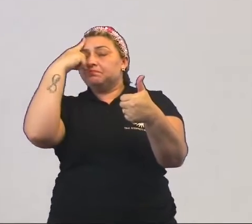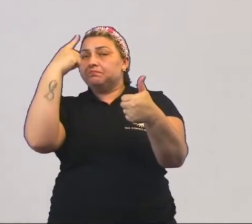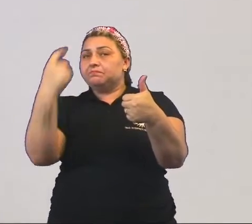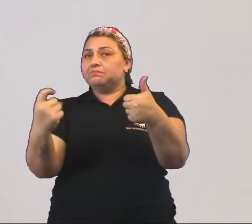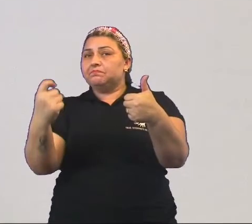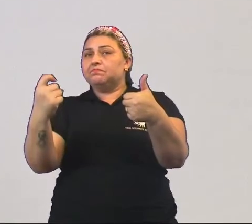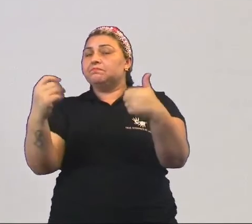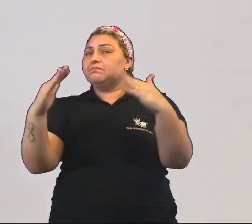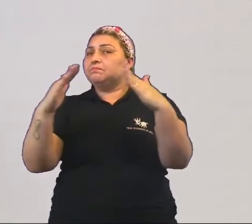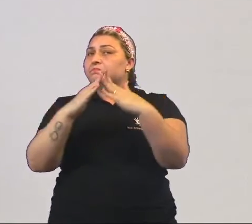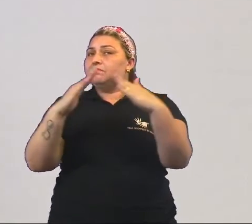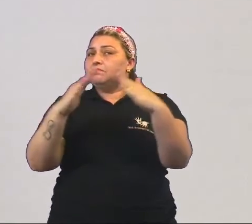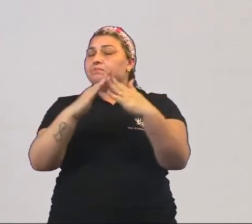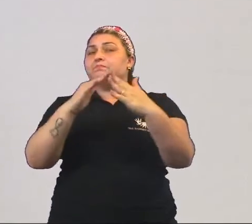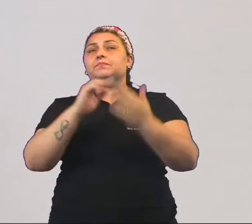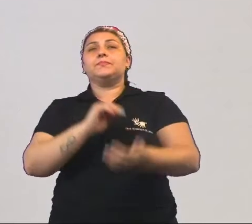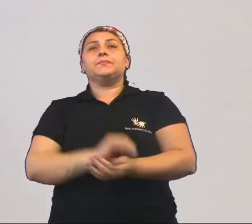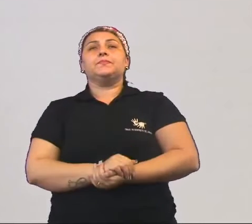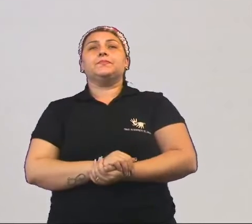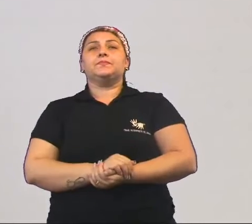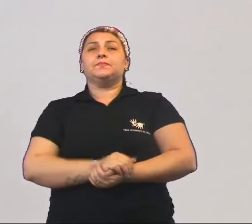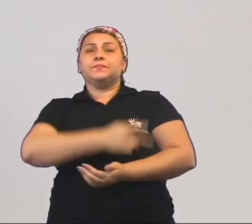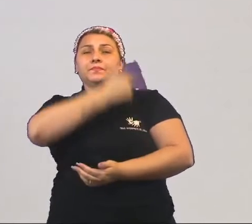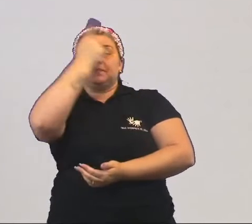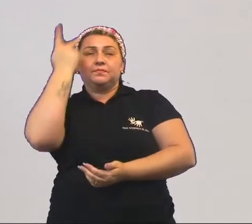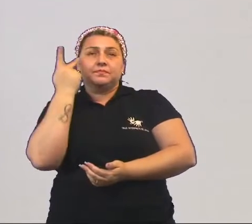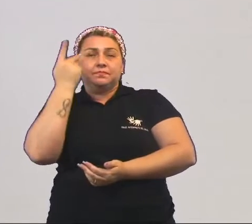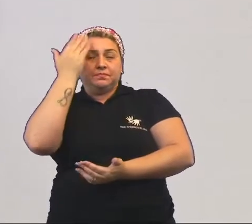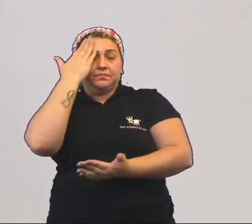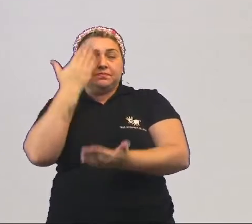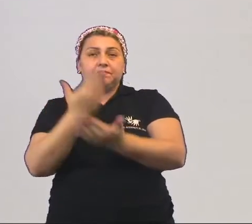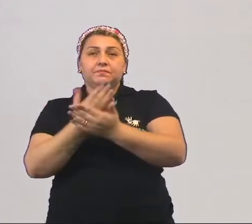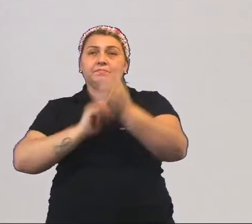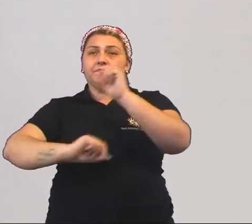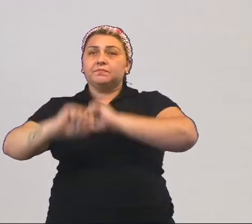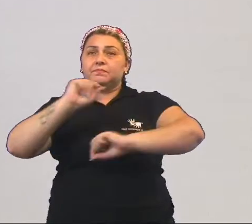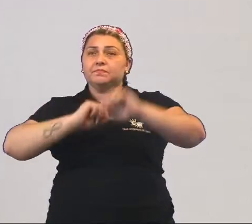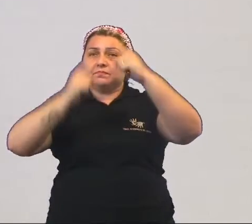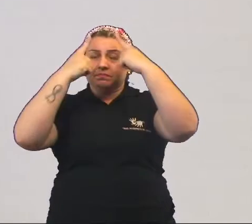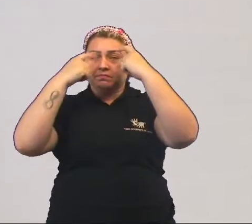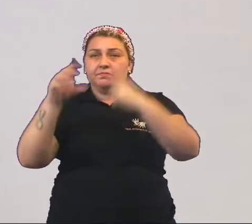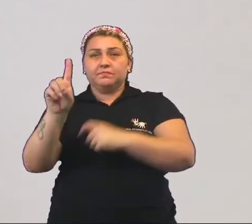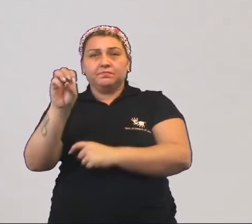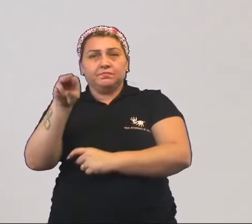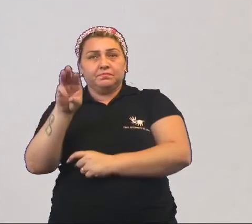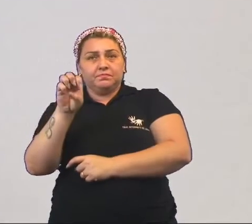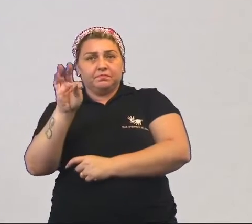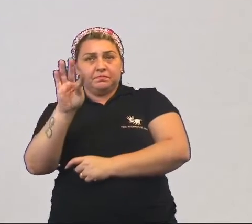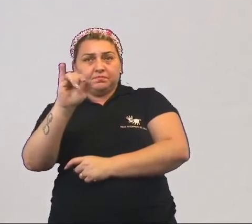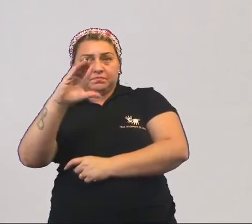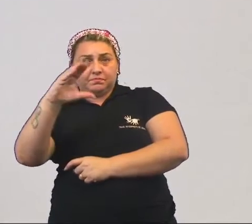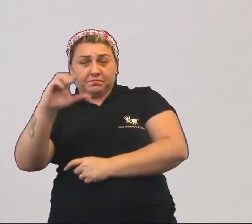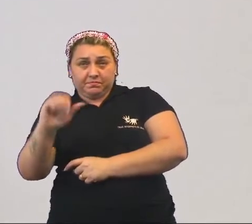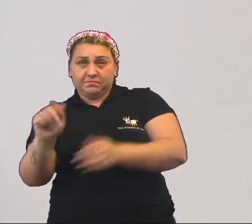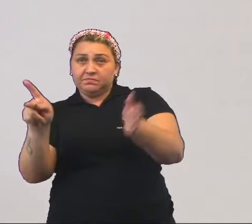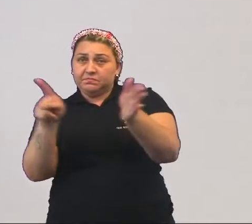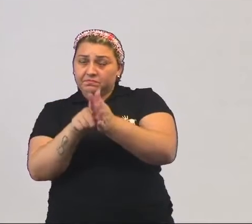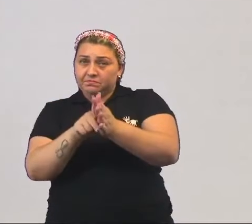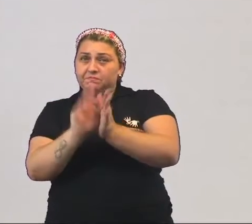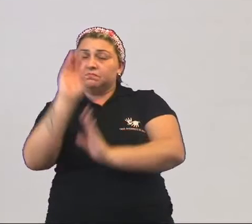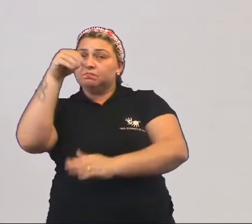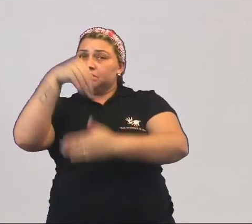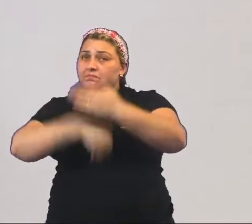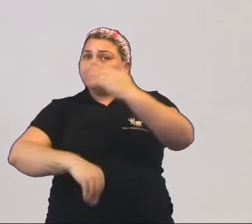violência doméstica. Habitualmente, as pessoas elas acreditam que a violência doméstica é aquela